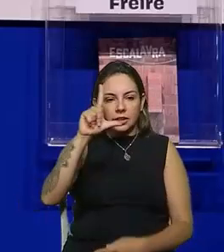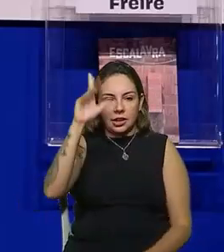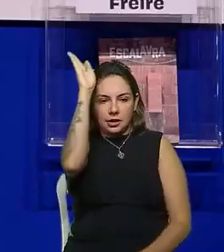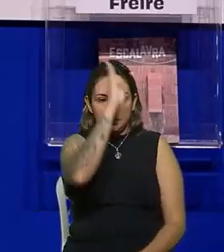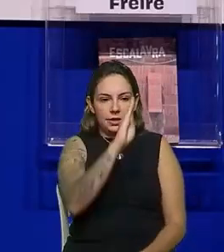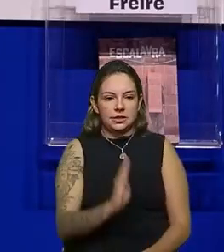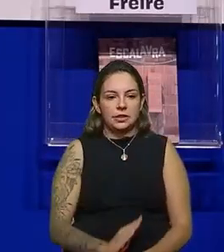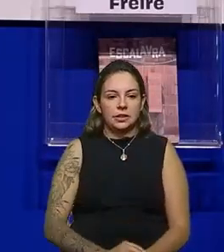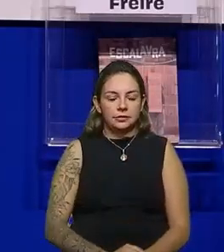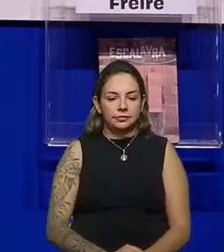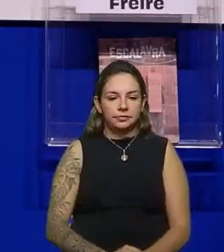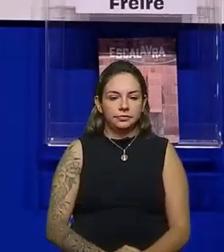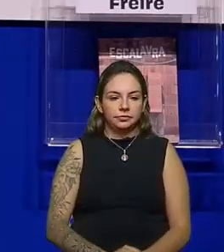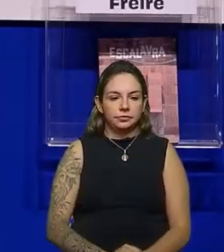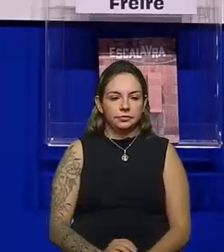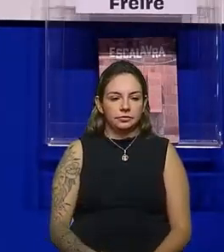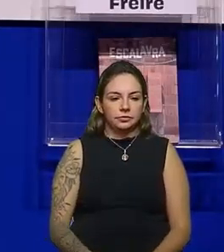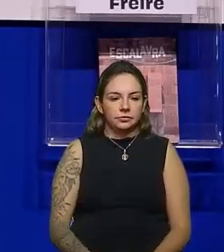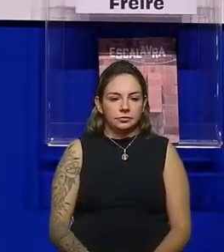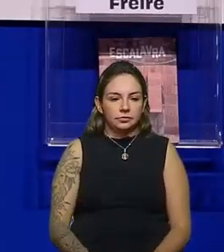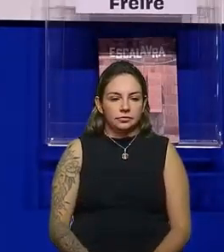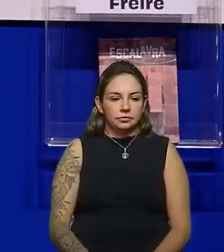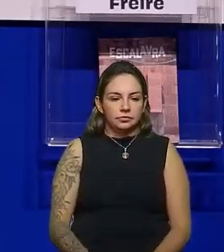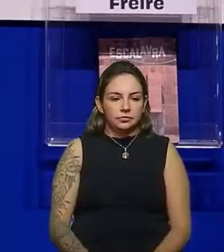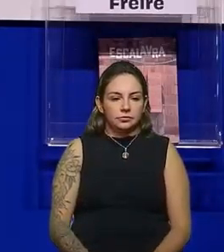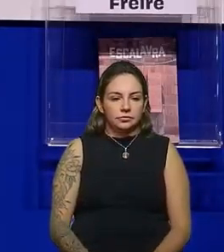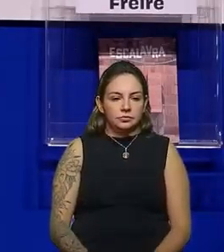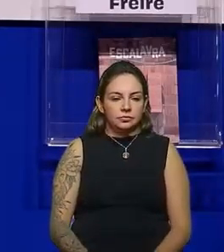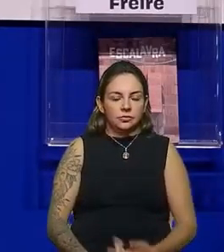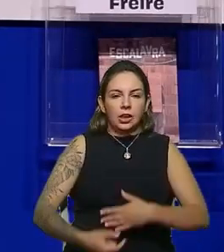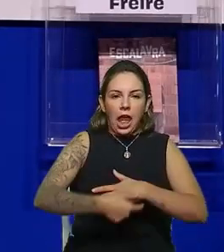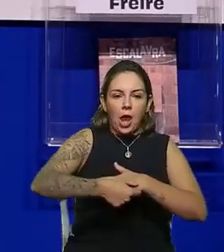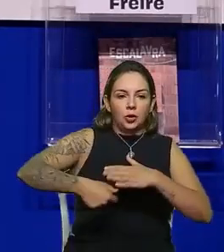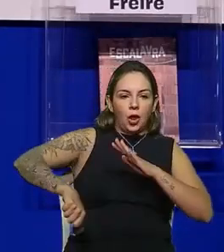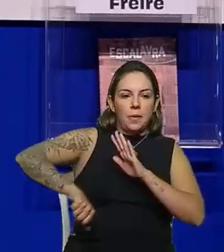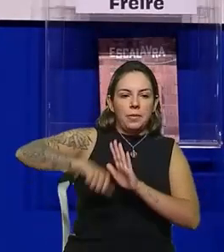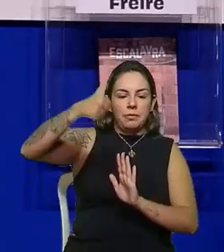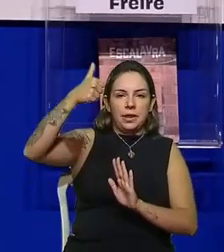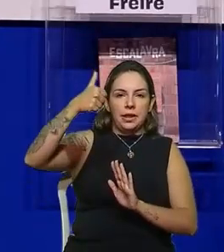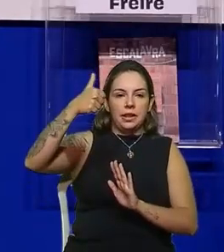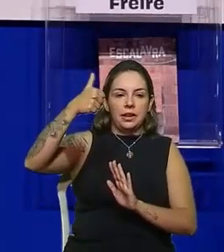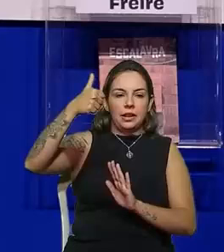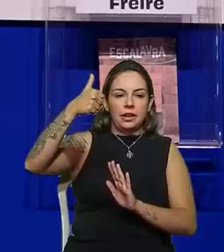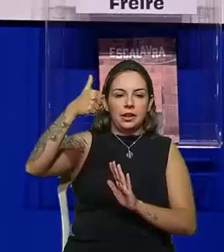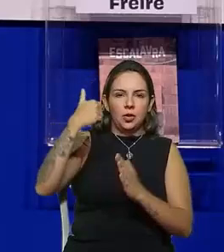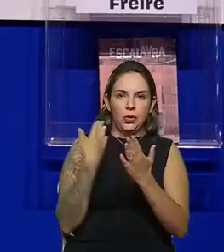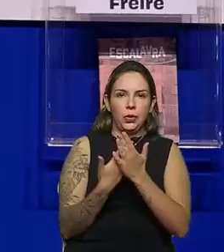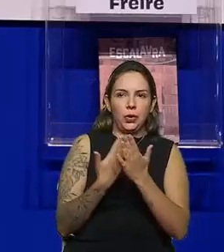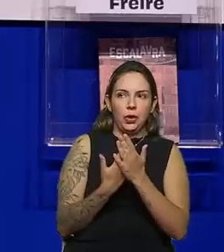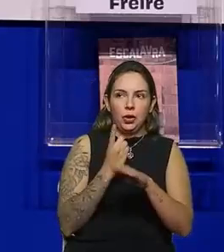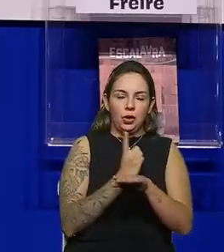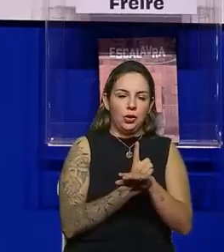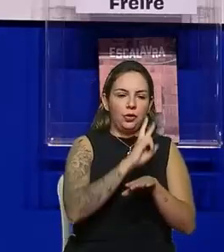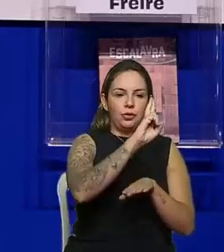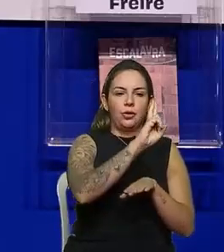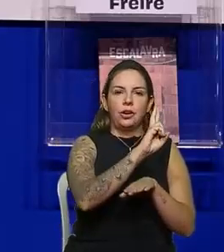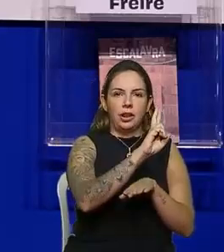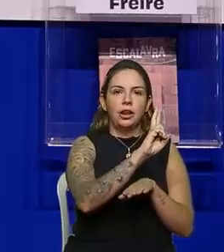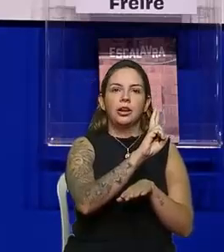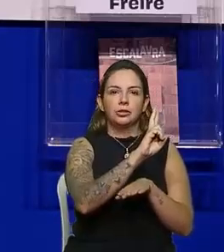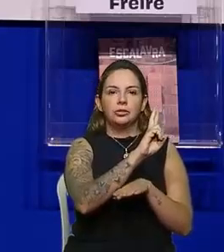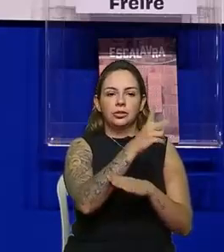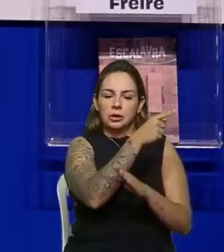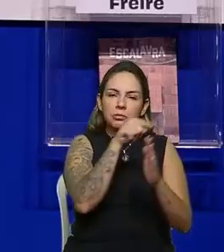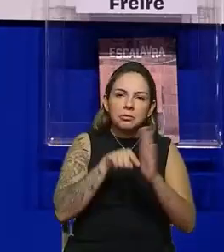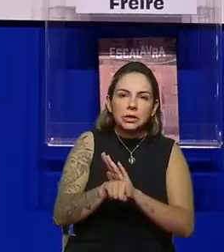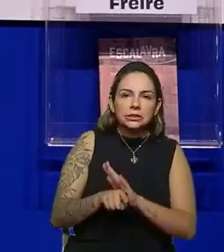brasileira. Vocês sabem que Afonso foi o autor da primeira tese de doutoramento sobre a poesia de Carlos Drummond de